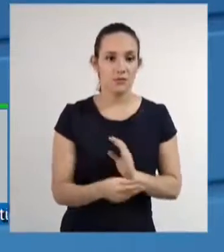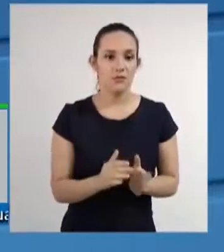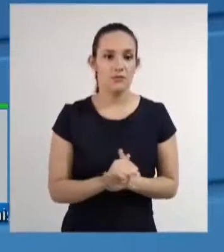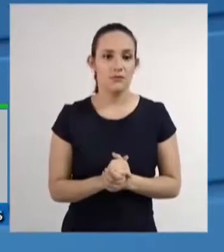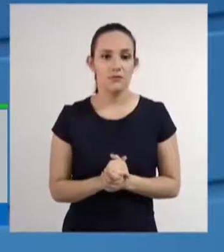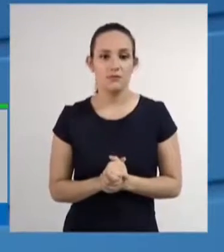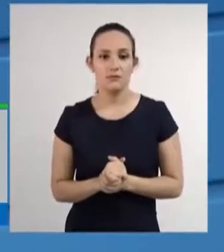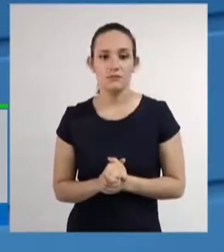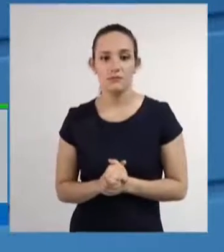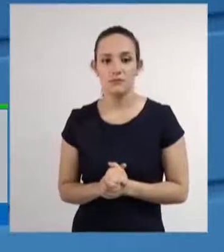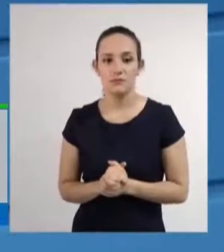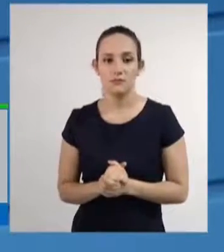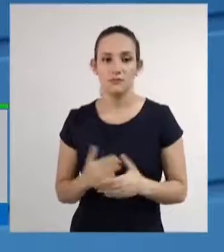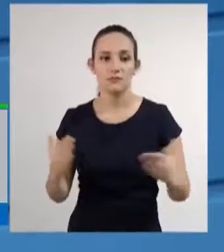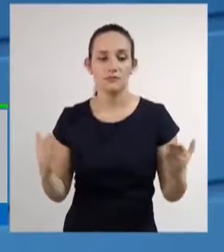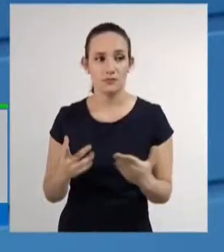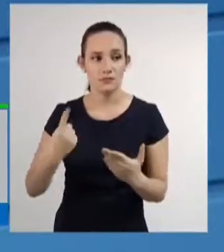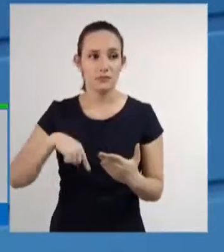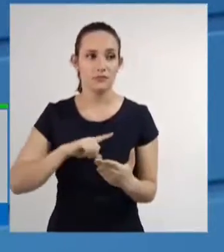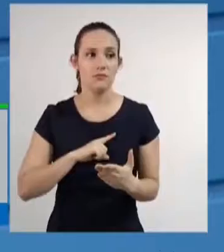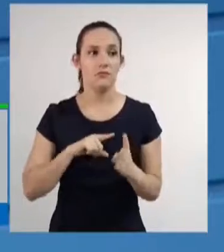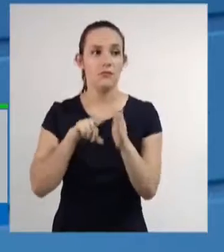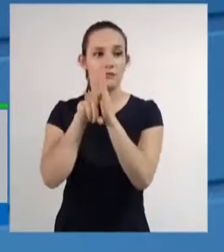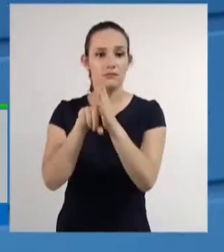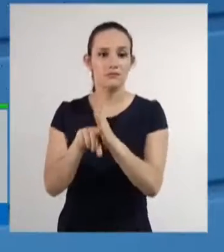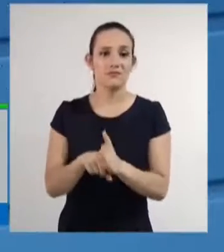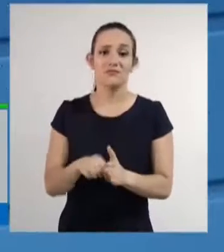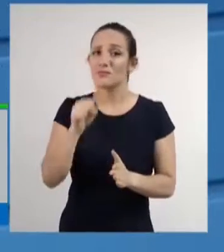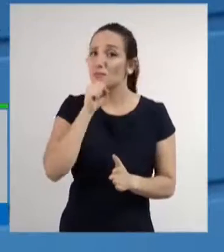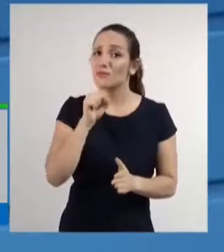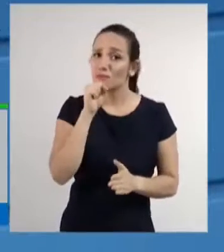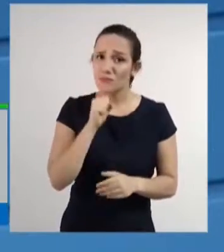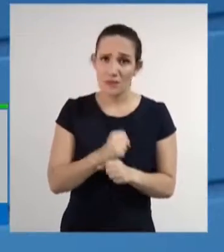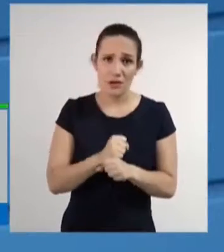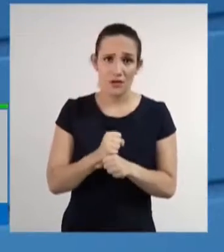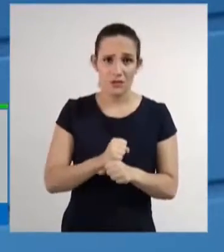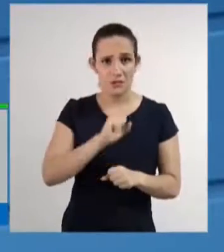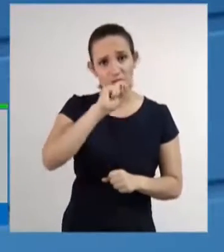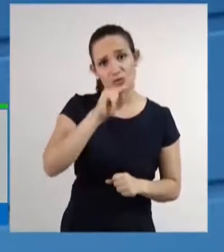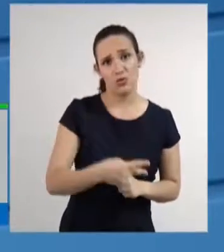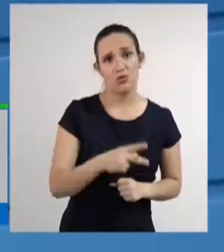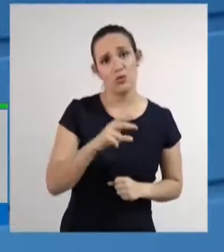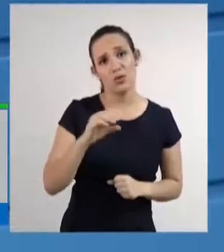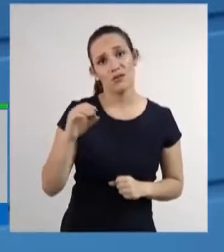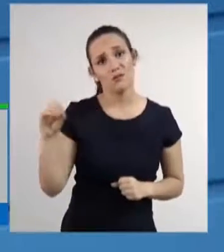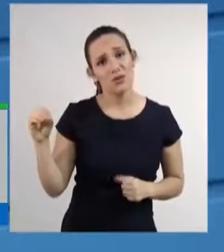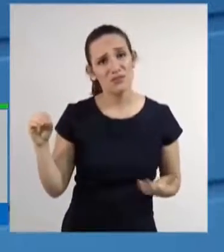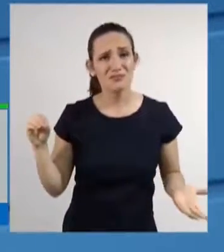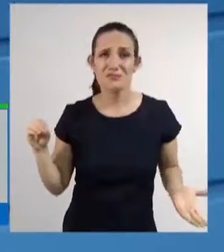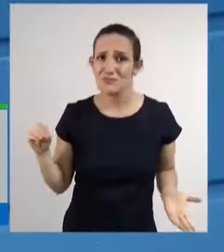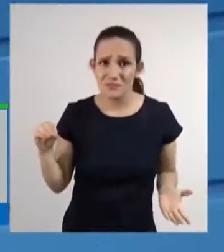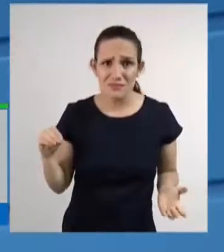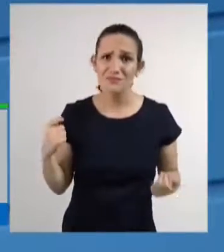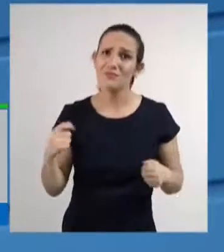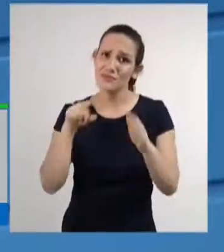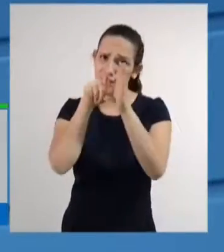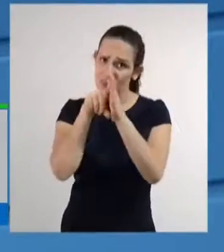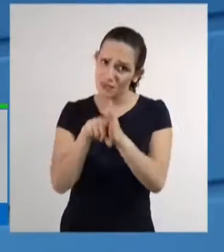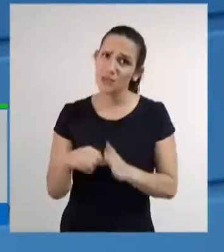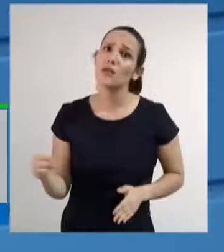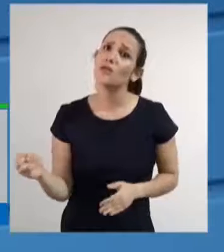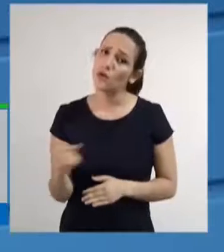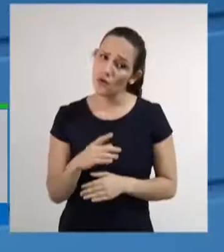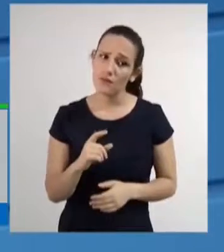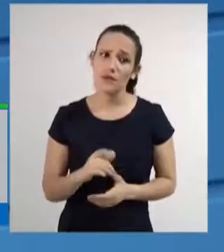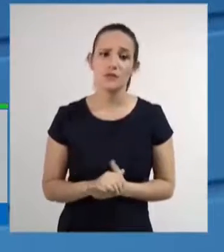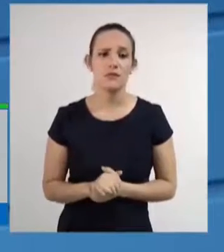dados. Os dados que nós temos hoje da nossa juventude são bastante antigos. Já começa por aí a necessidade de haver